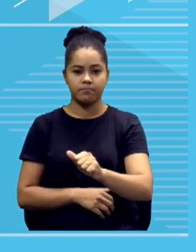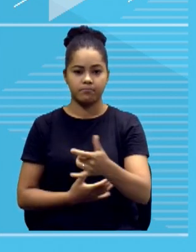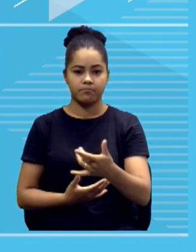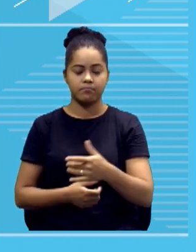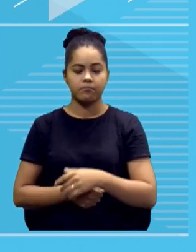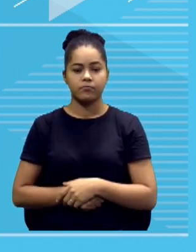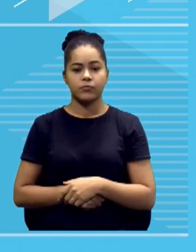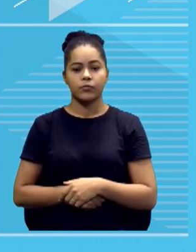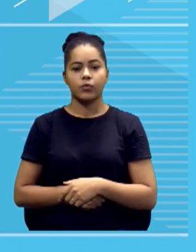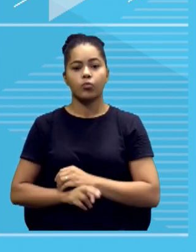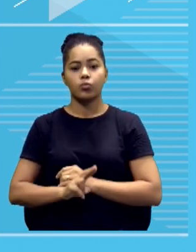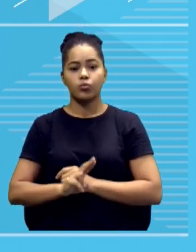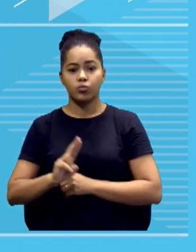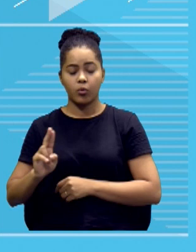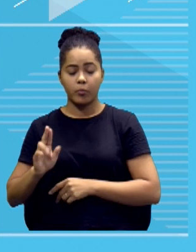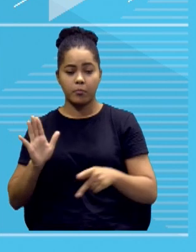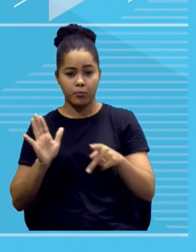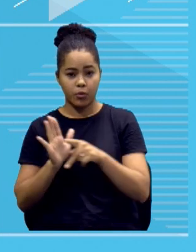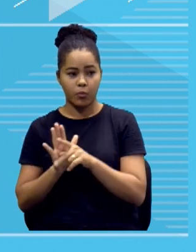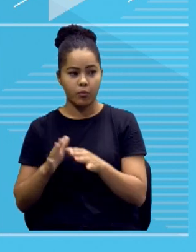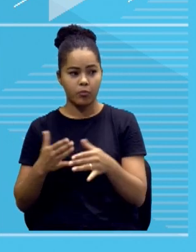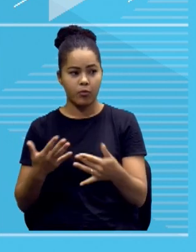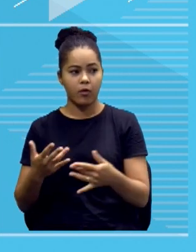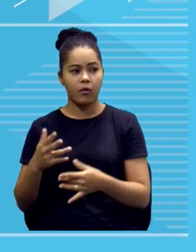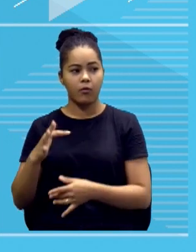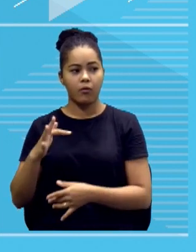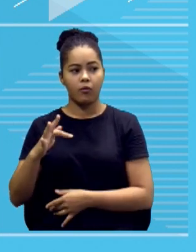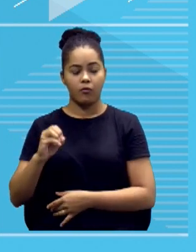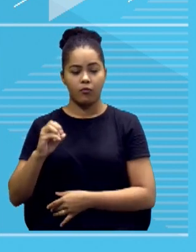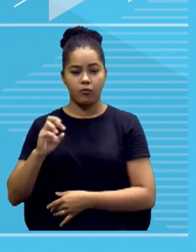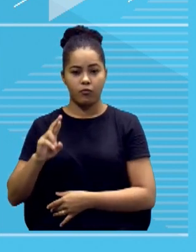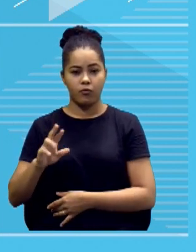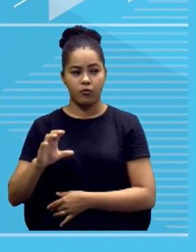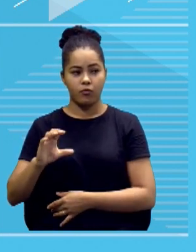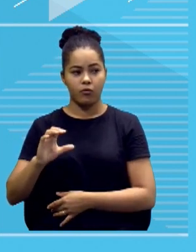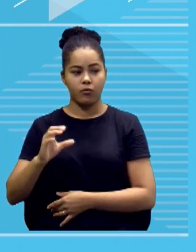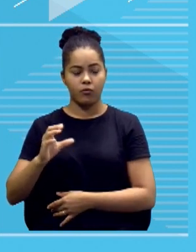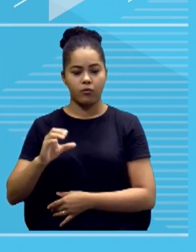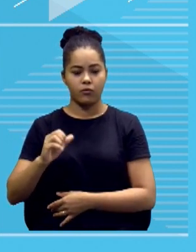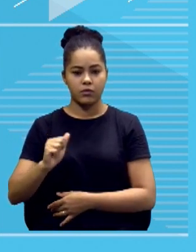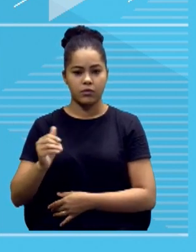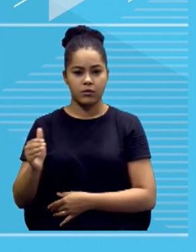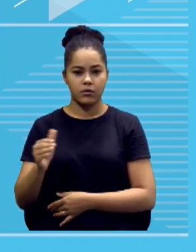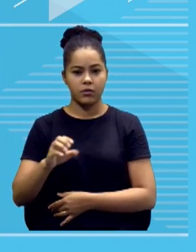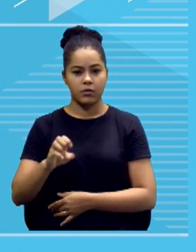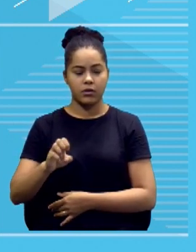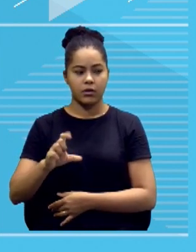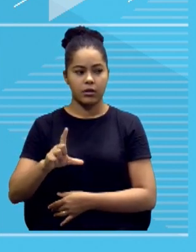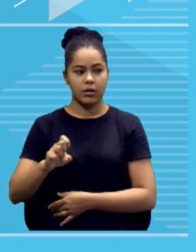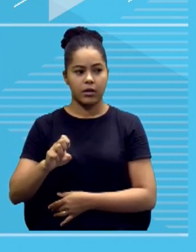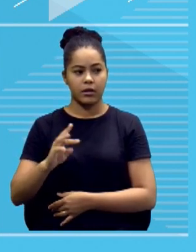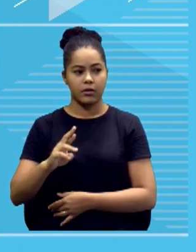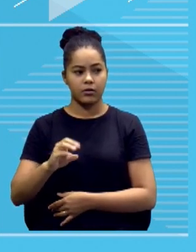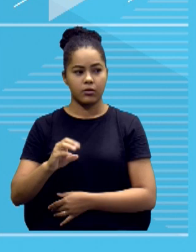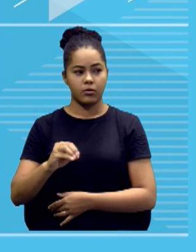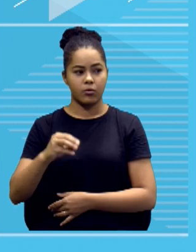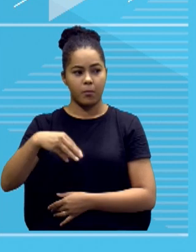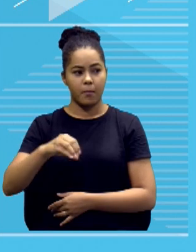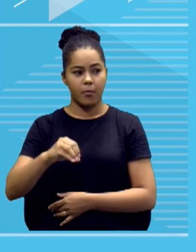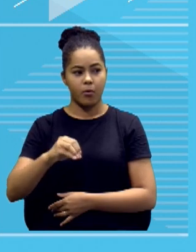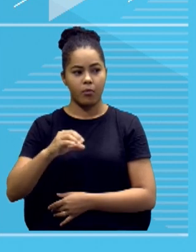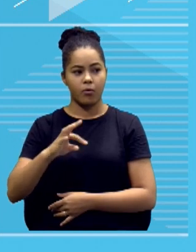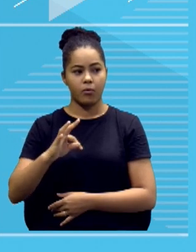força eletromotriz, tá bom? Essa força eletromotriz, ela tem um apelidozinho. O apelido dela